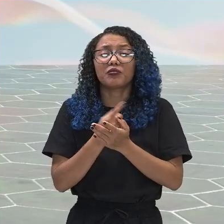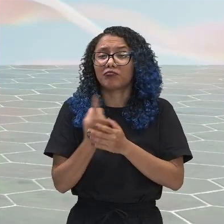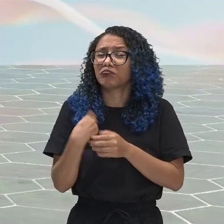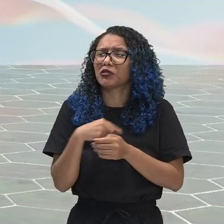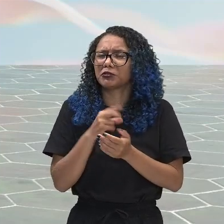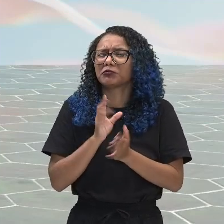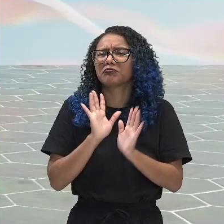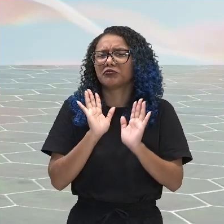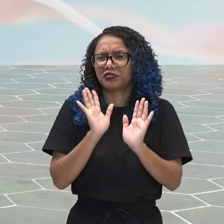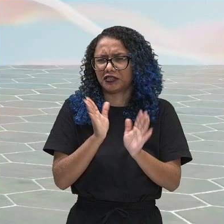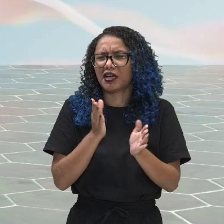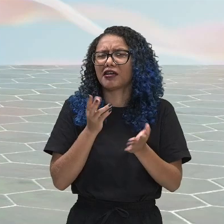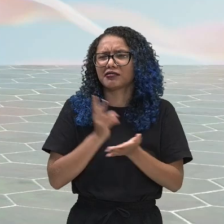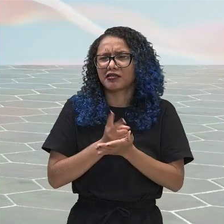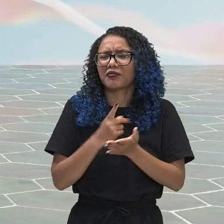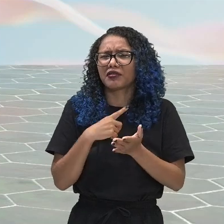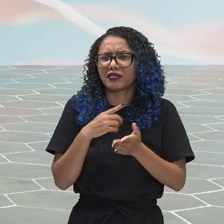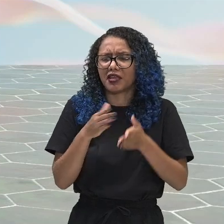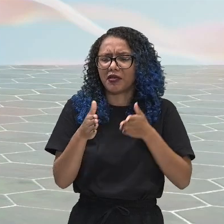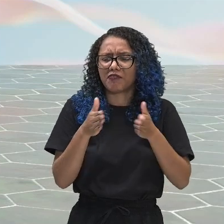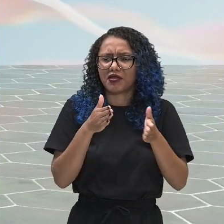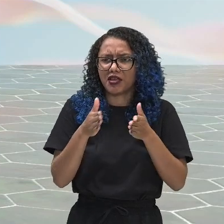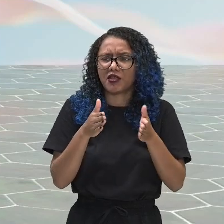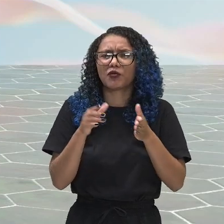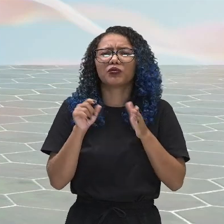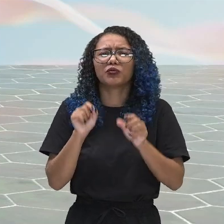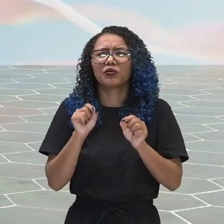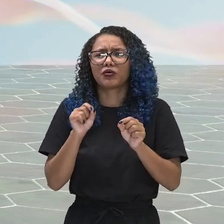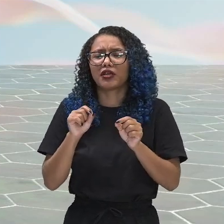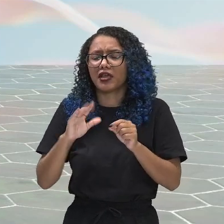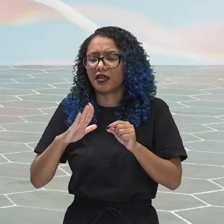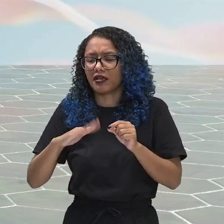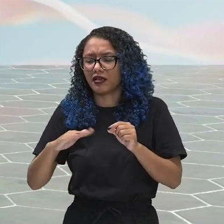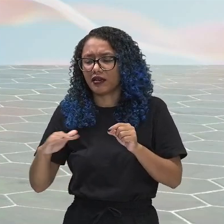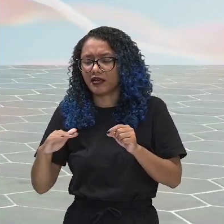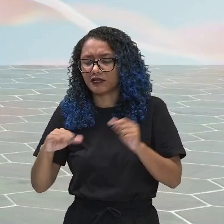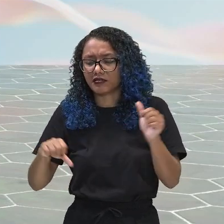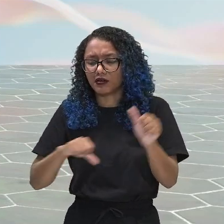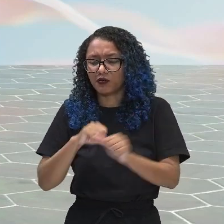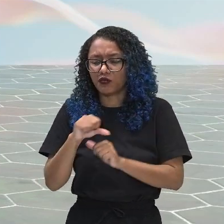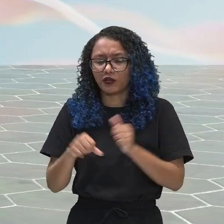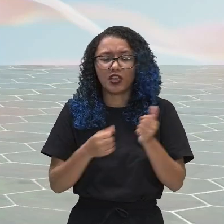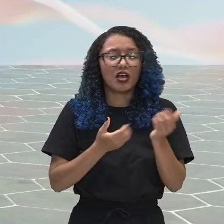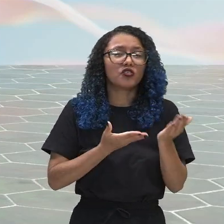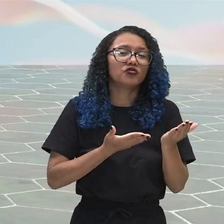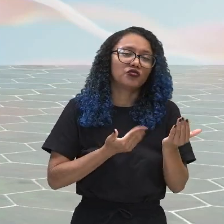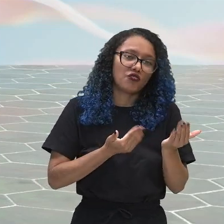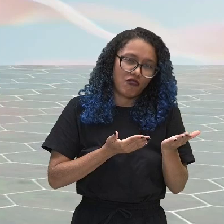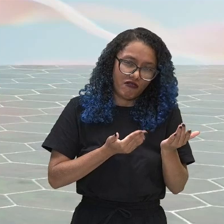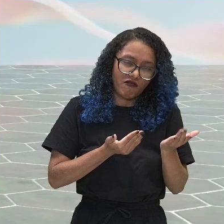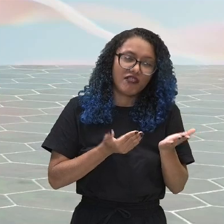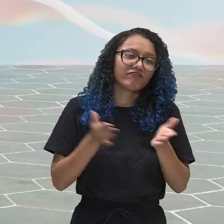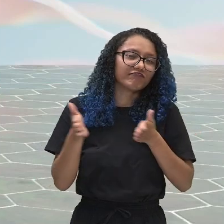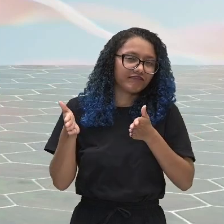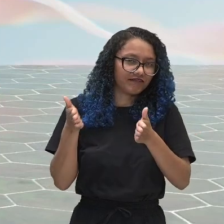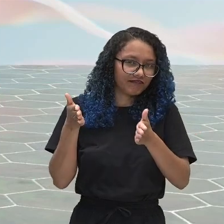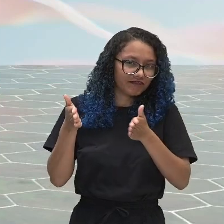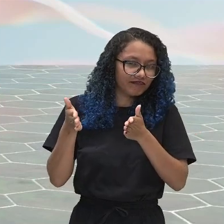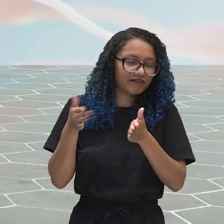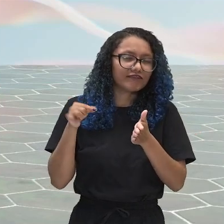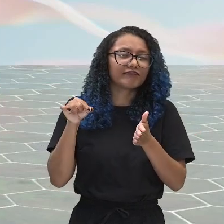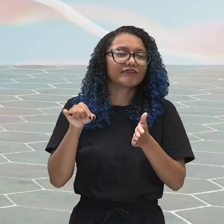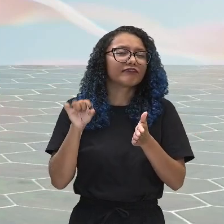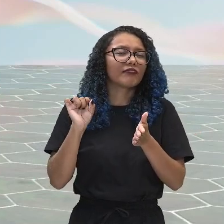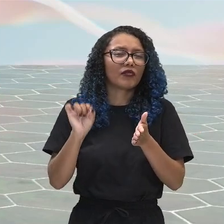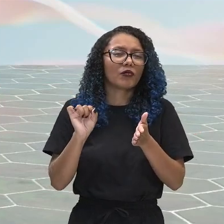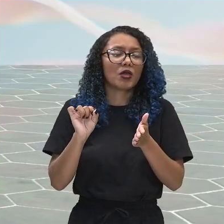vida, né, da passagem de criança para adolescente, e também faz parte, é